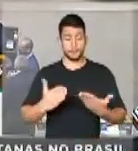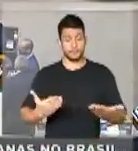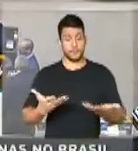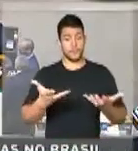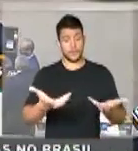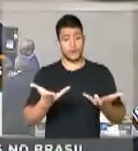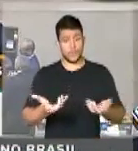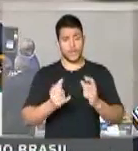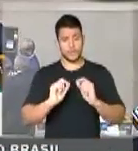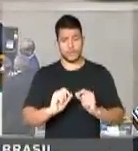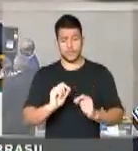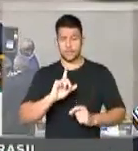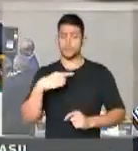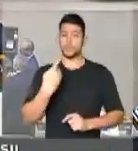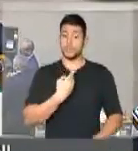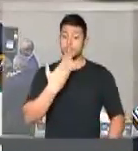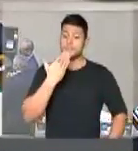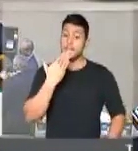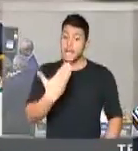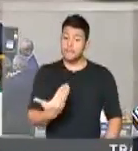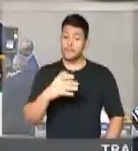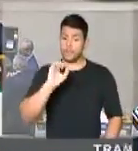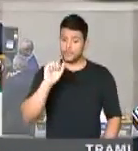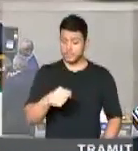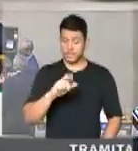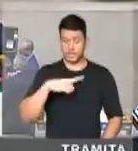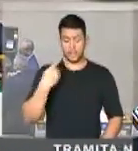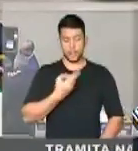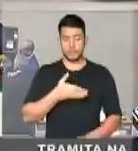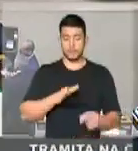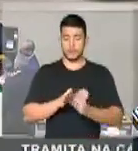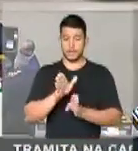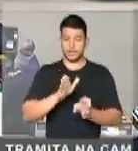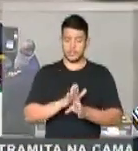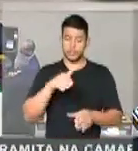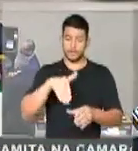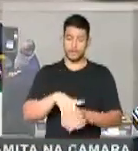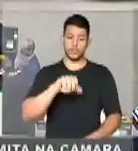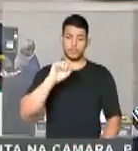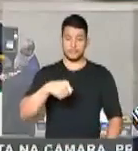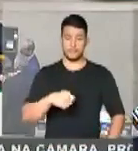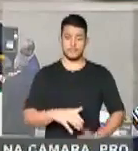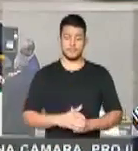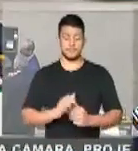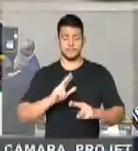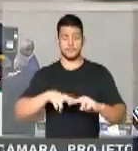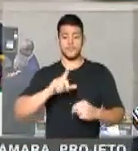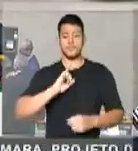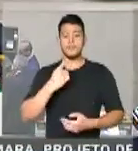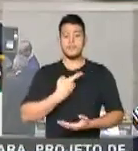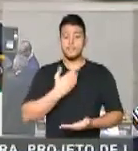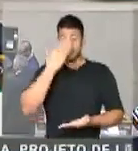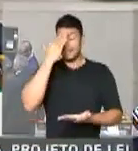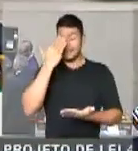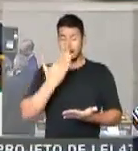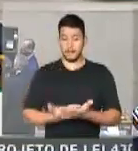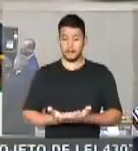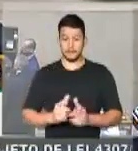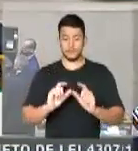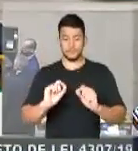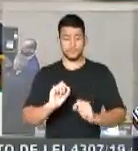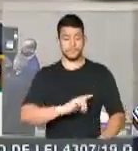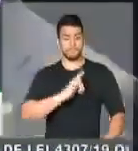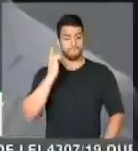nós queremos manifestar nossa posição favorável, a orientação do PSB é sim, porque nós entendemos que o acesso